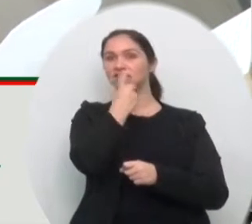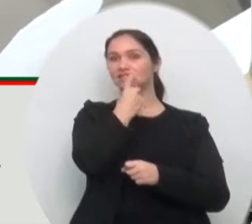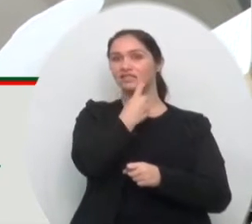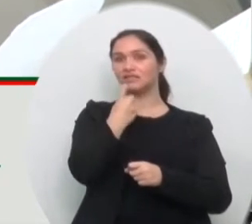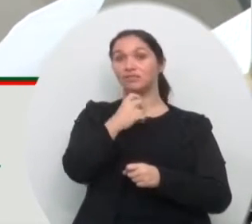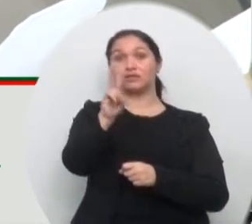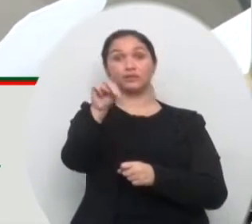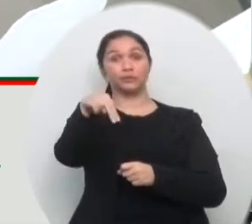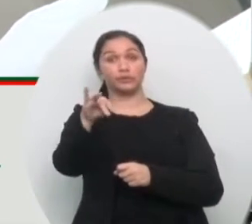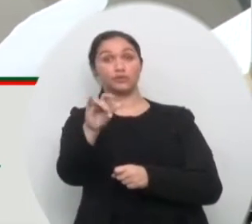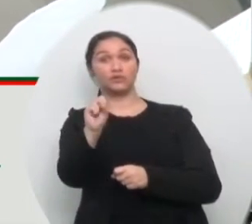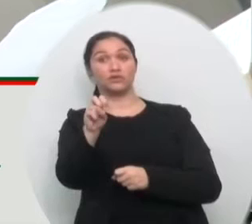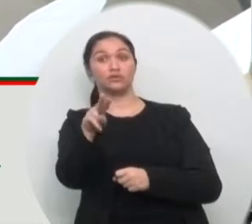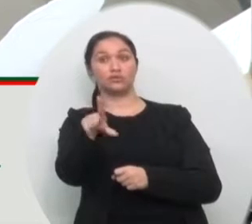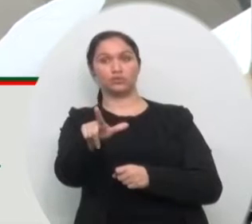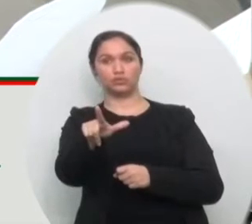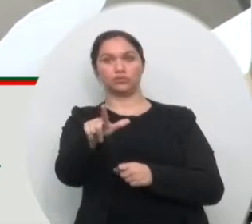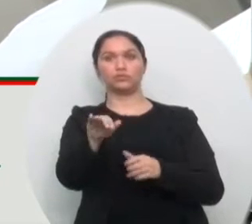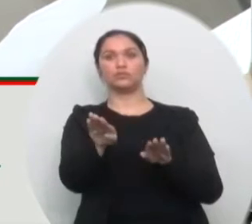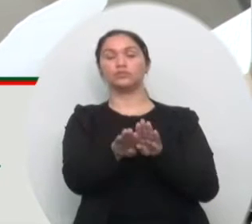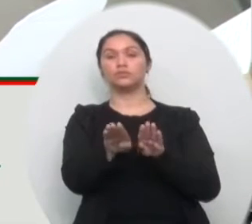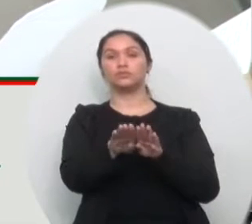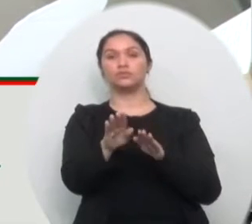Unisul, especialização em